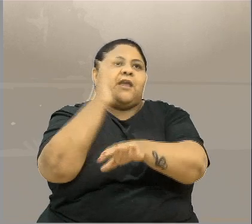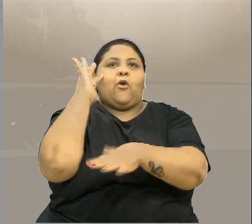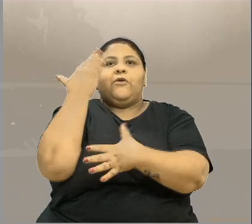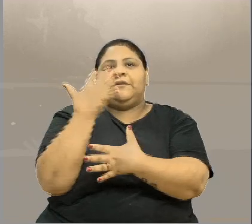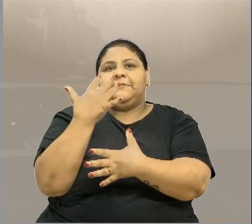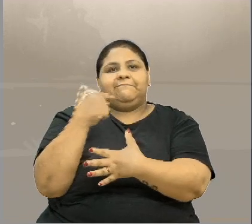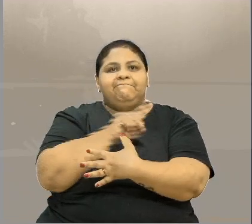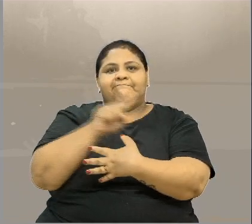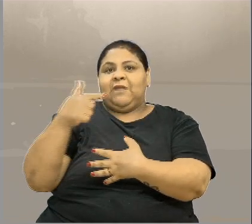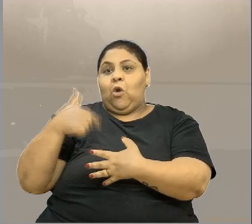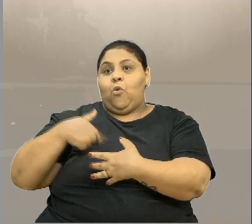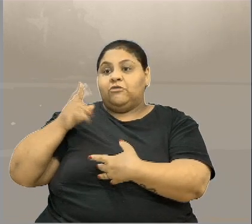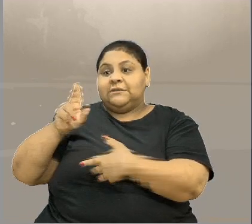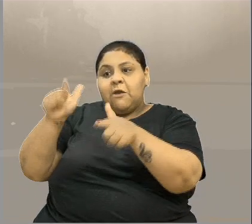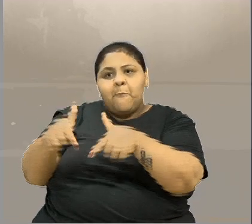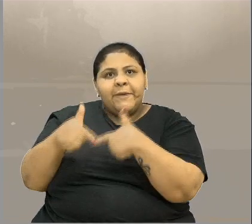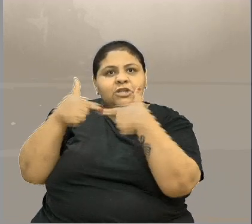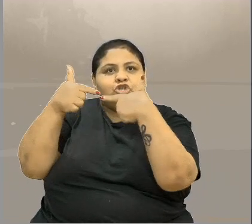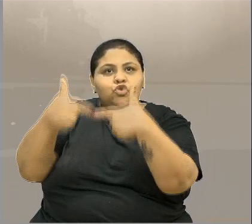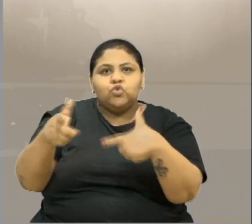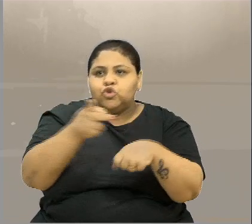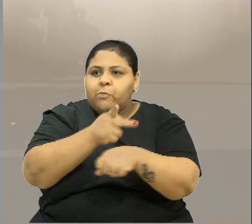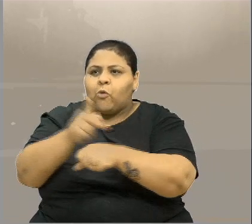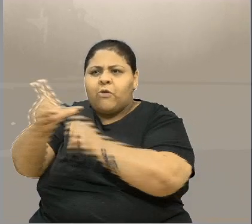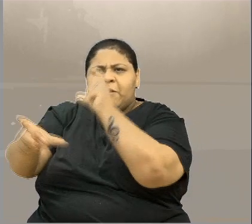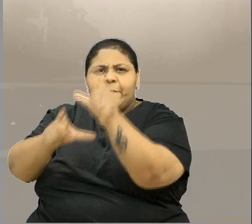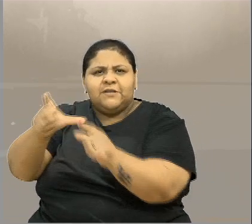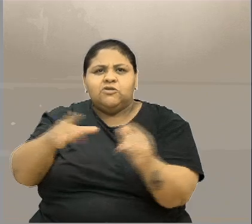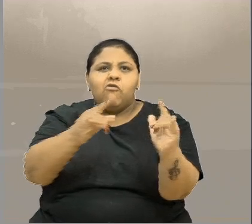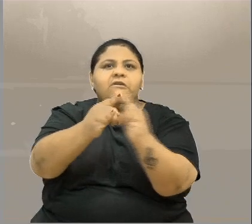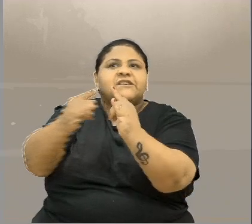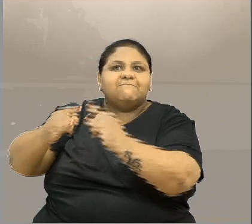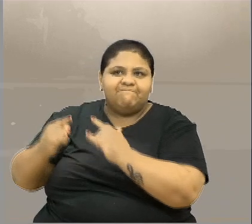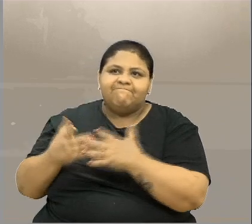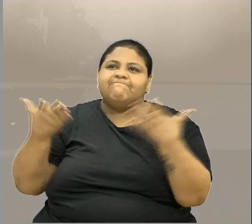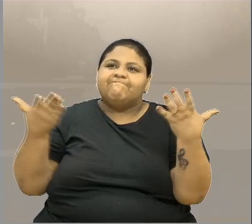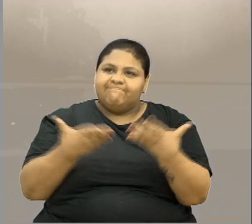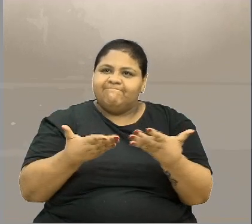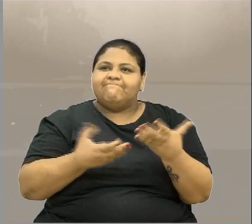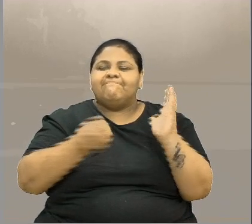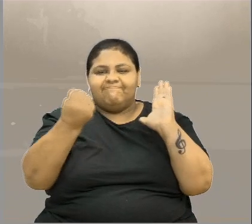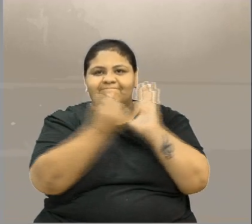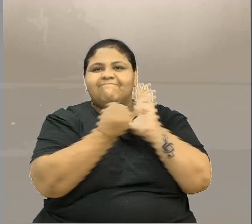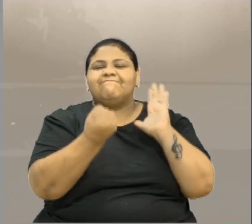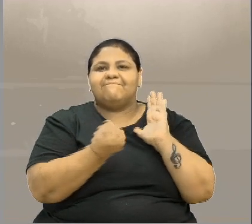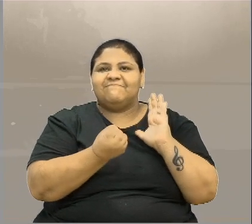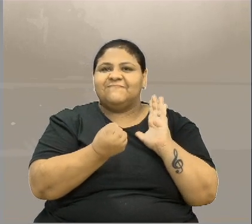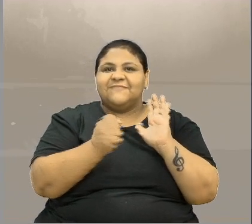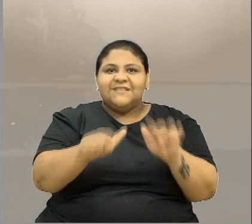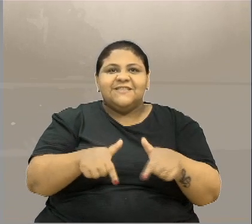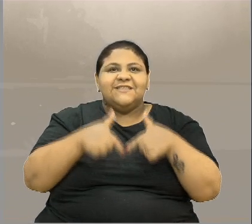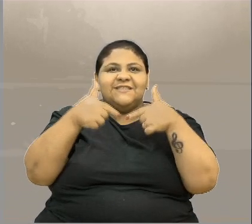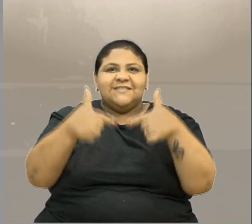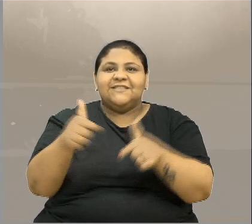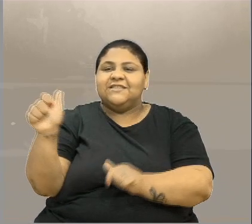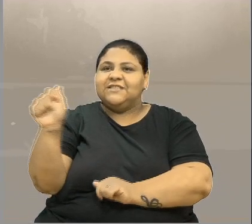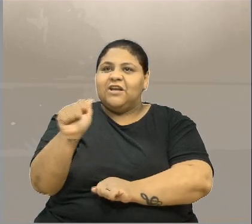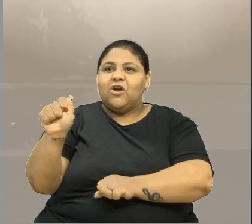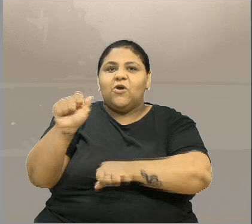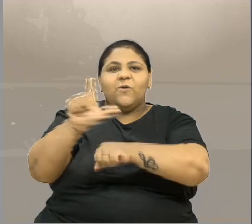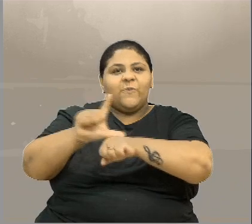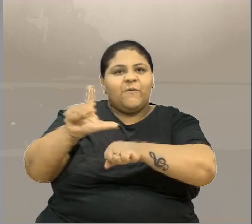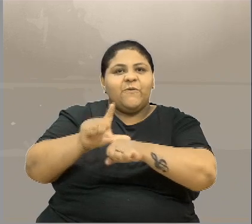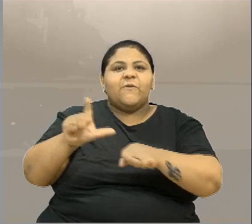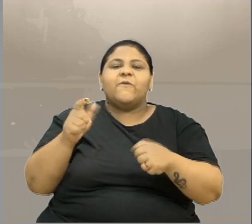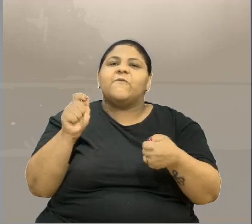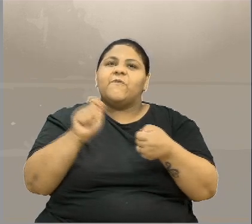sempre busquei, sempre envolvi pessoas, entidades. E aí, então, fica o registro das ações do Agosto Lilás que a gente